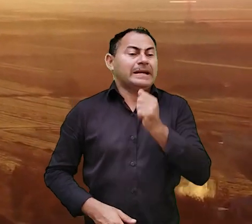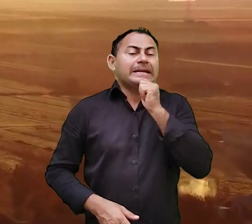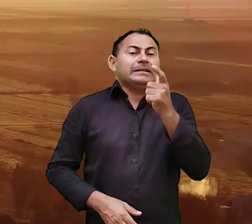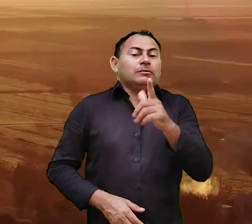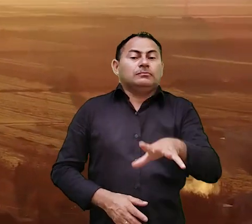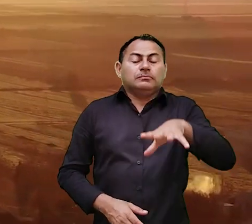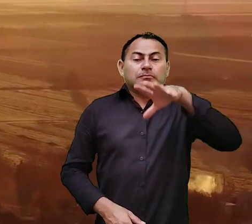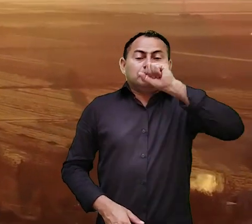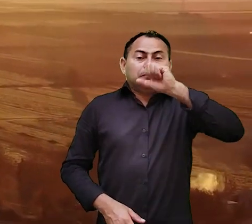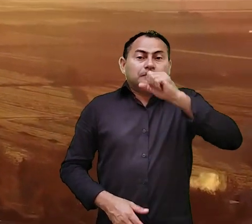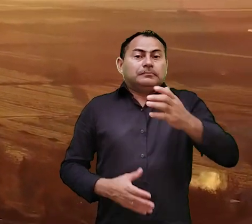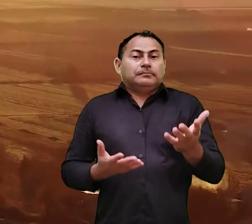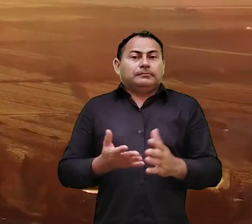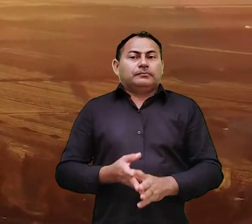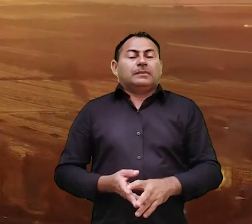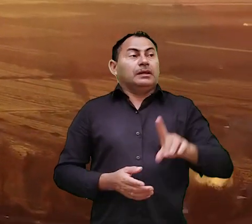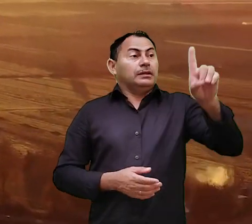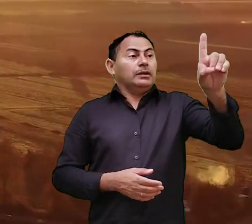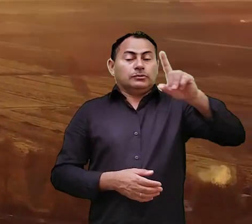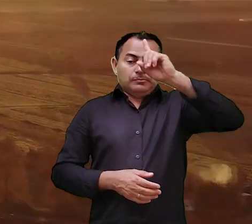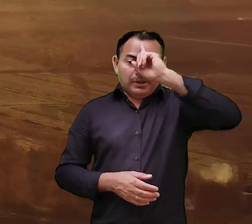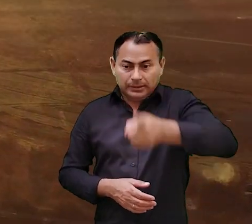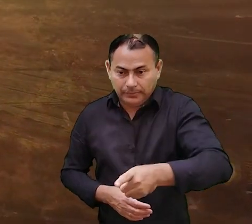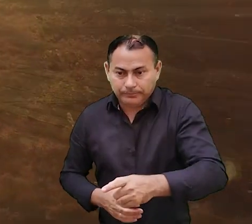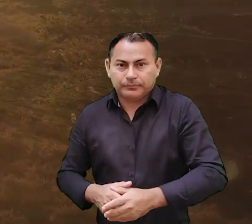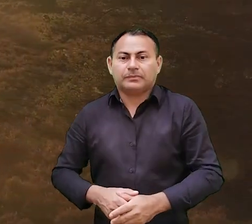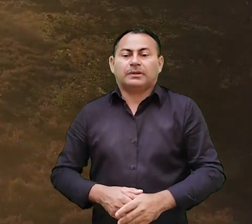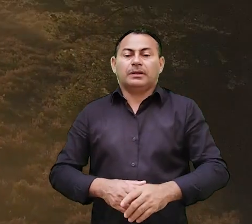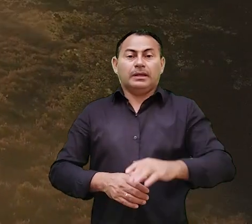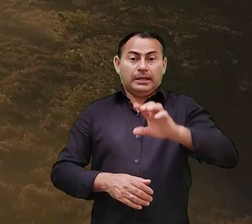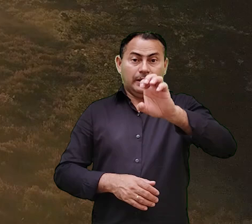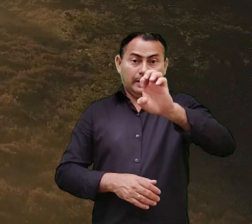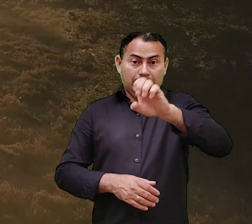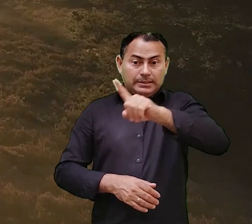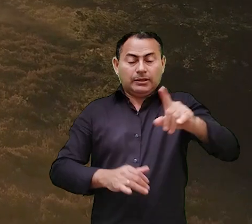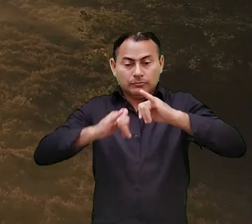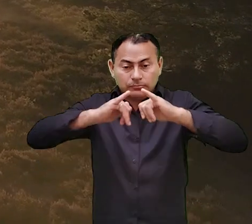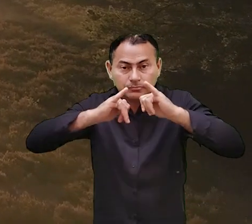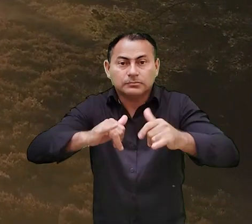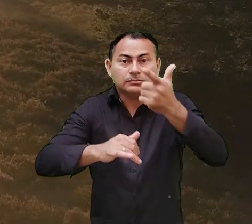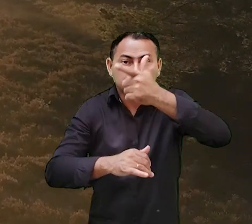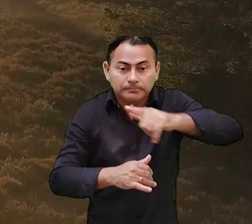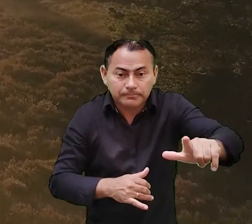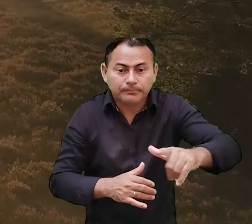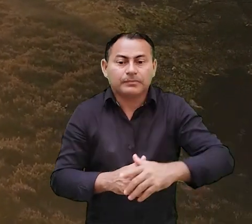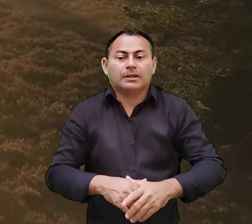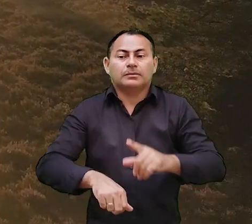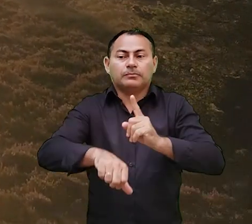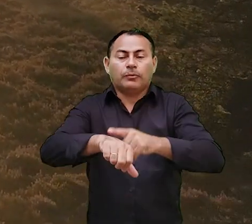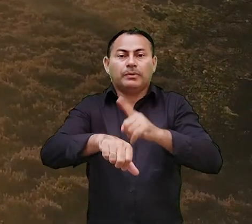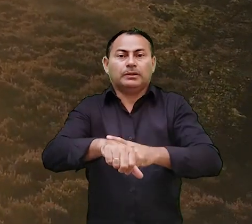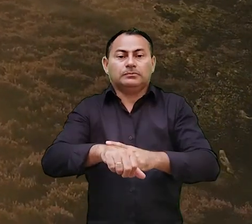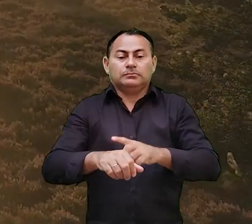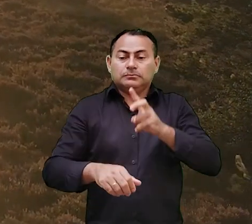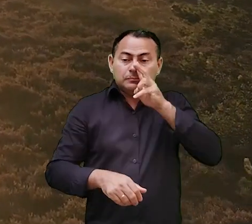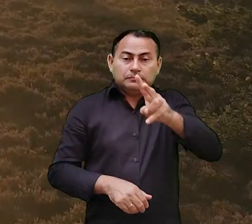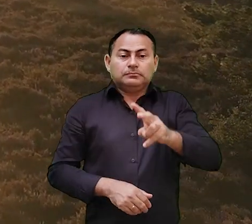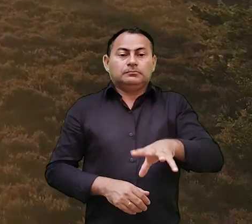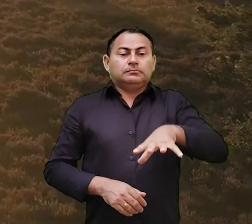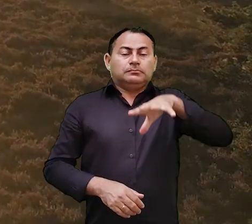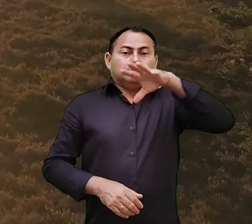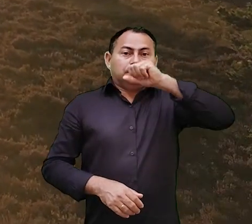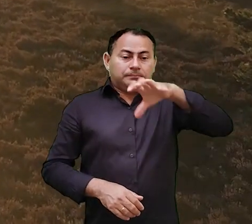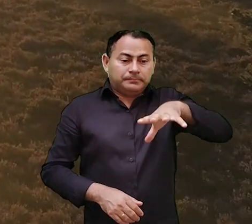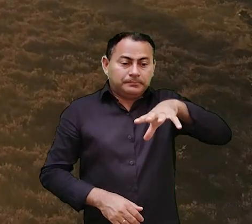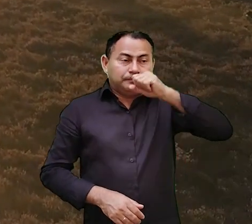vivos? Eles ainda não respiravam? Aí Deus ordena, pregue para que respirem. Neste ponto de